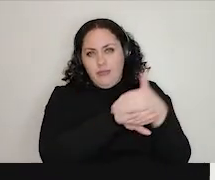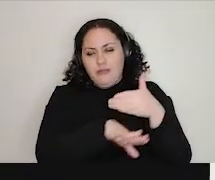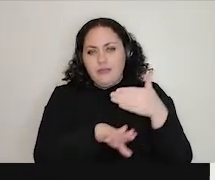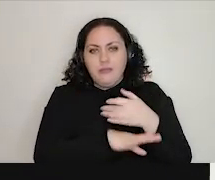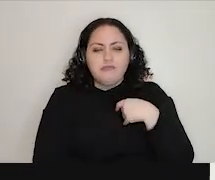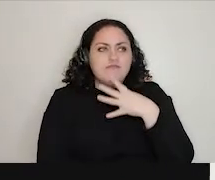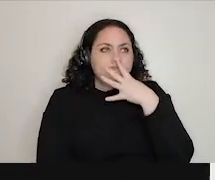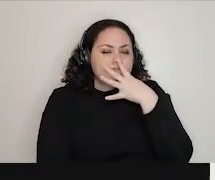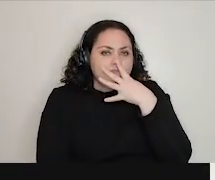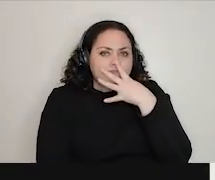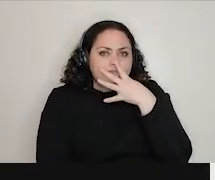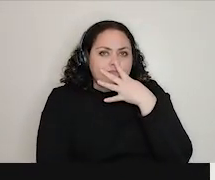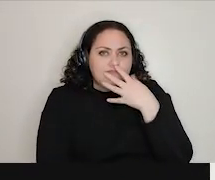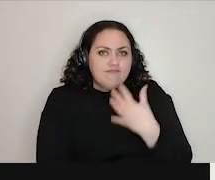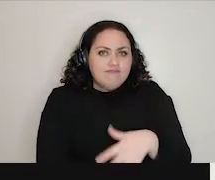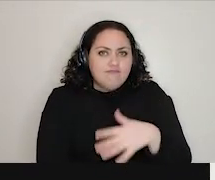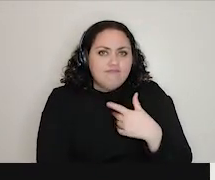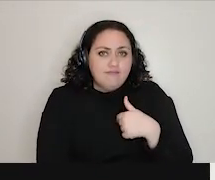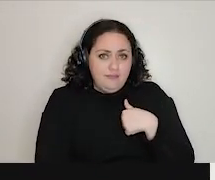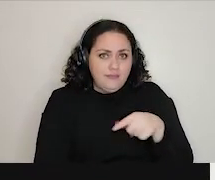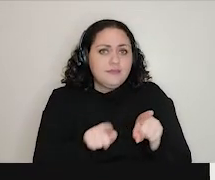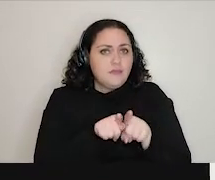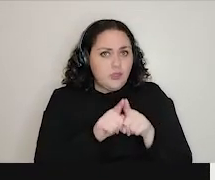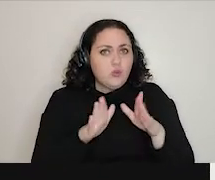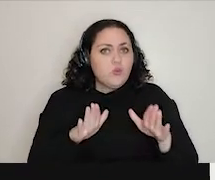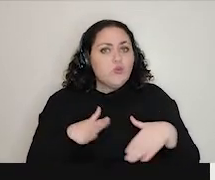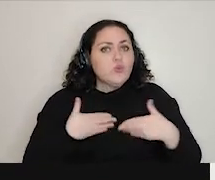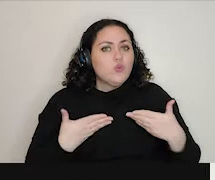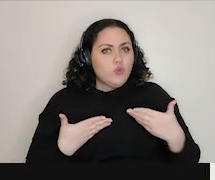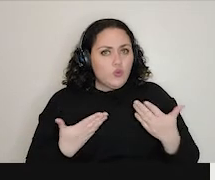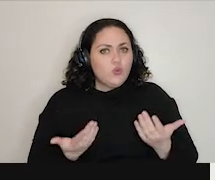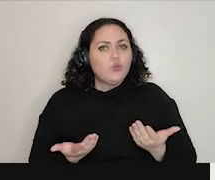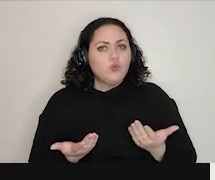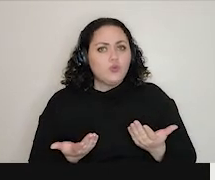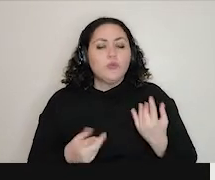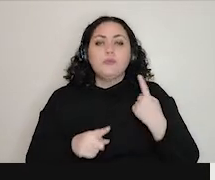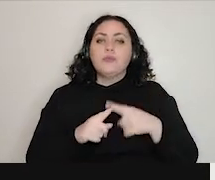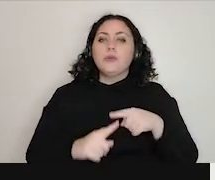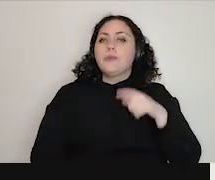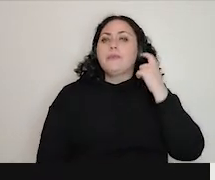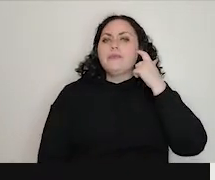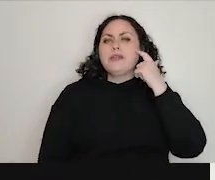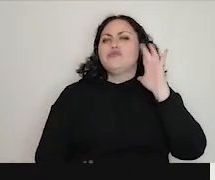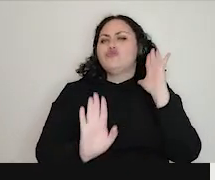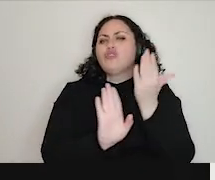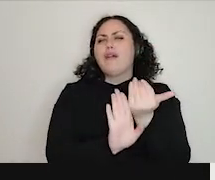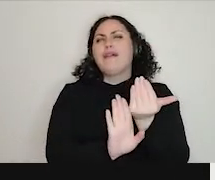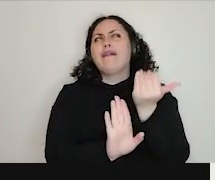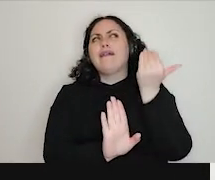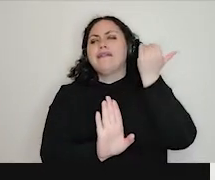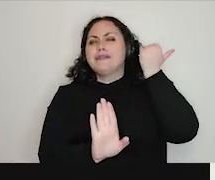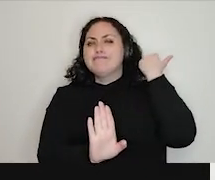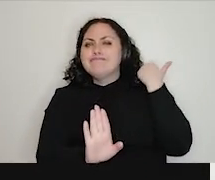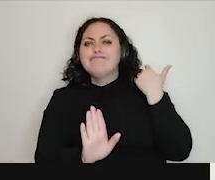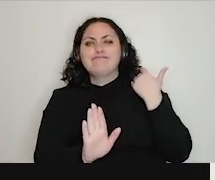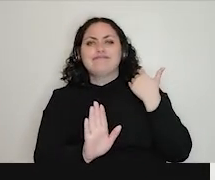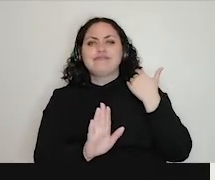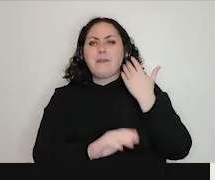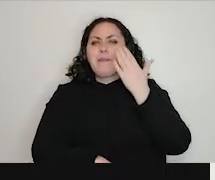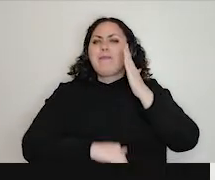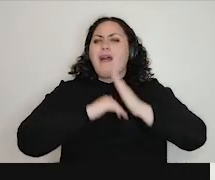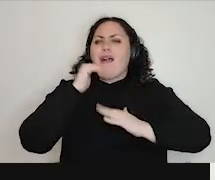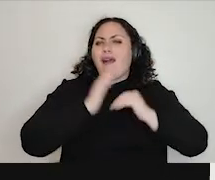participar, eu fiquei muito impressionado e assustado, né, porque a gente pensa, né, que isso já passou, né, que